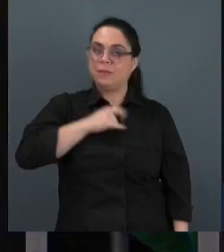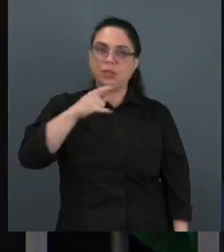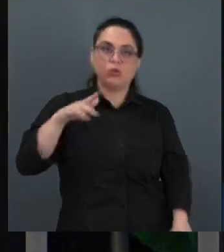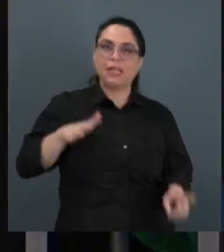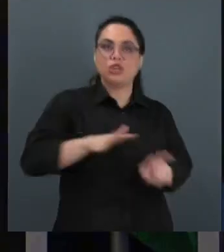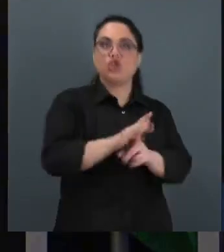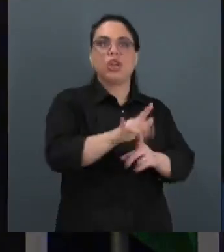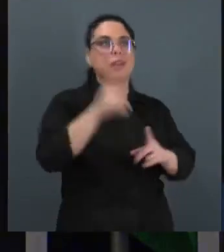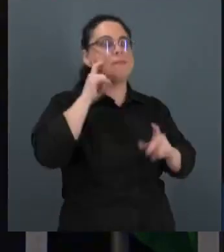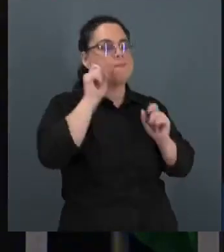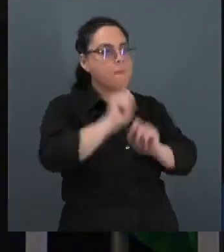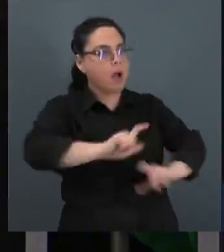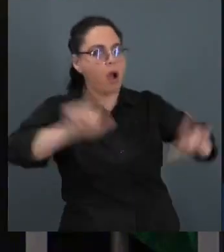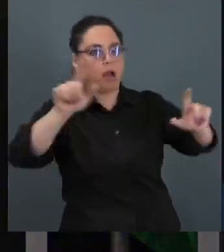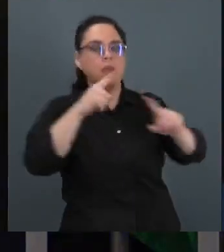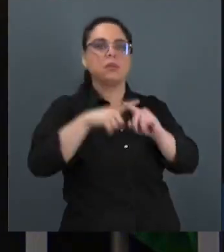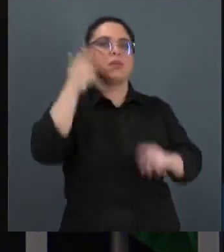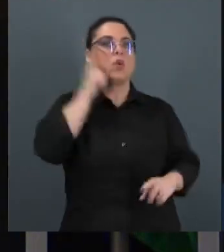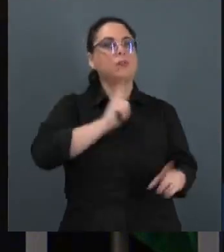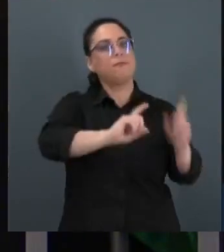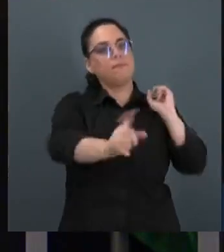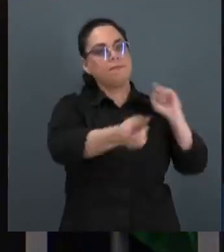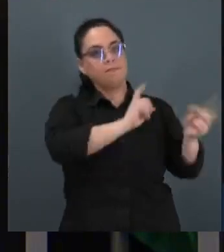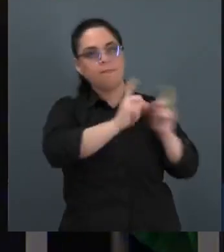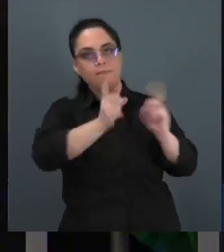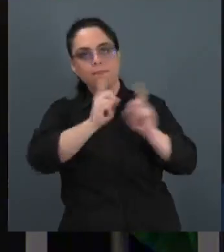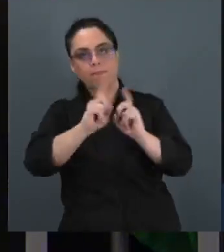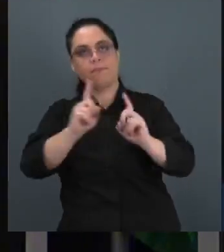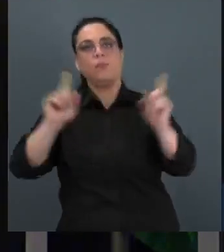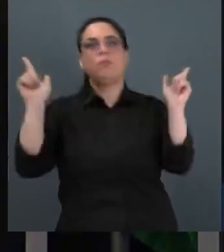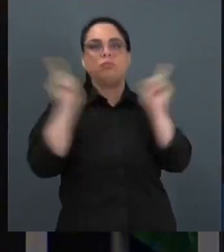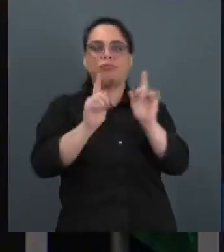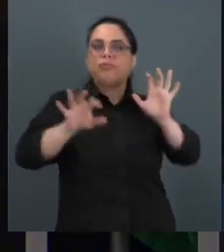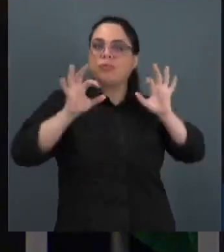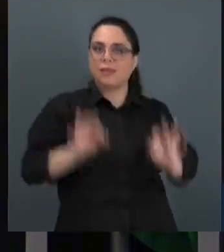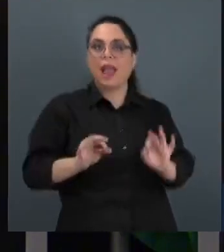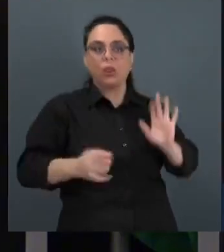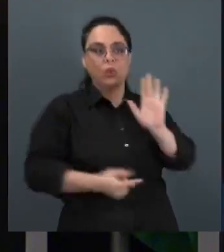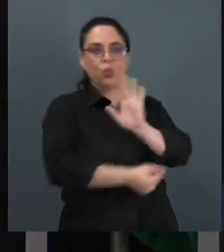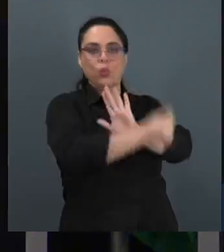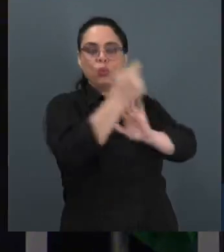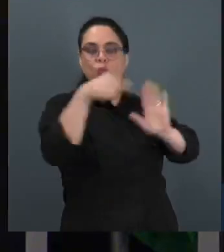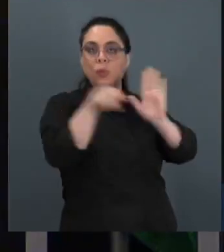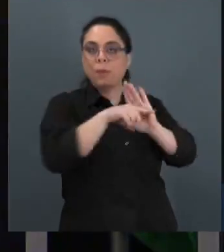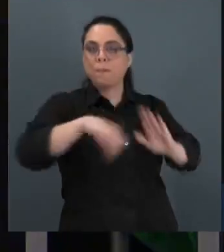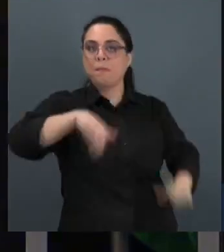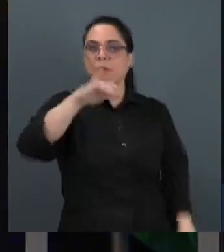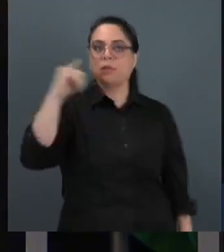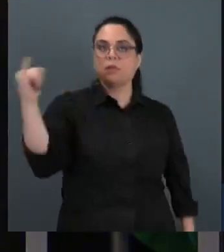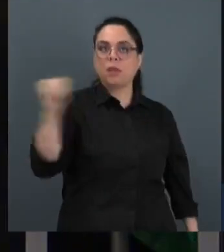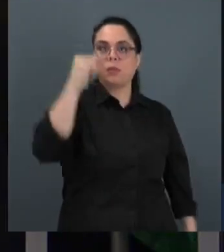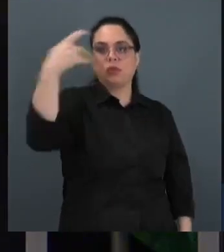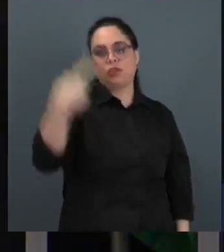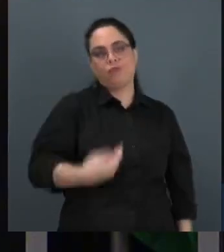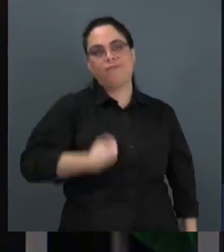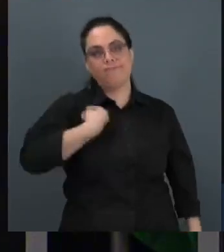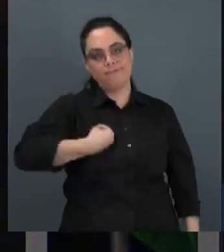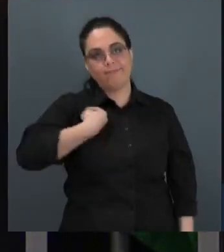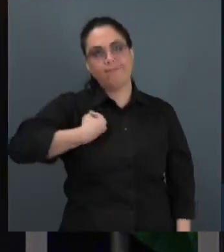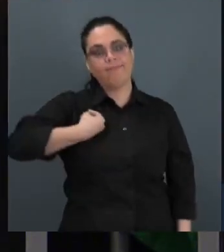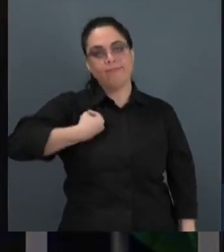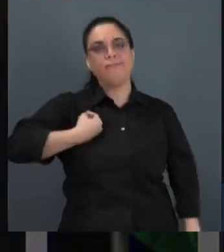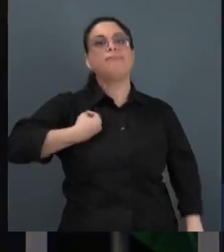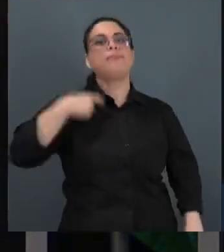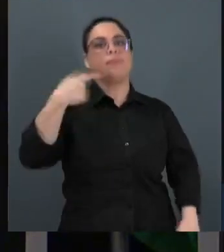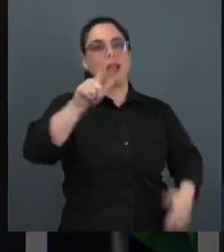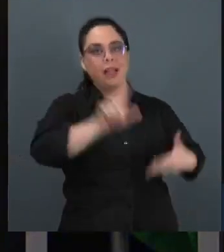senadoras, para que nós possamos fazer a discussão da peça ou da legislação mais importante do parlamento e do legislativo deste país ou